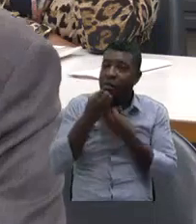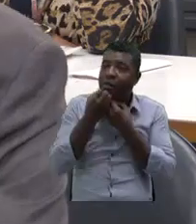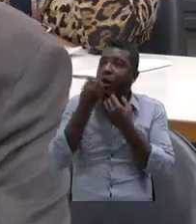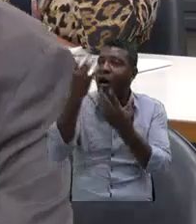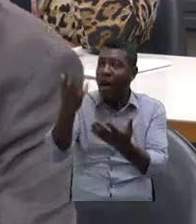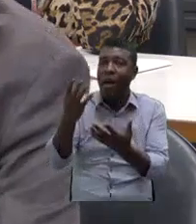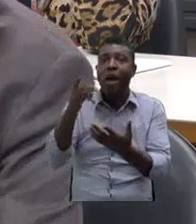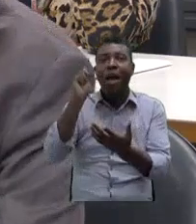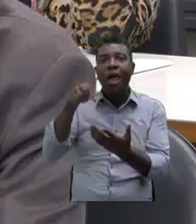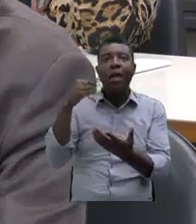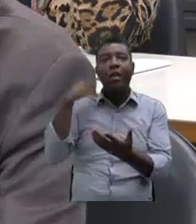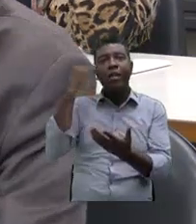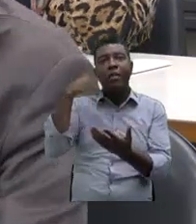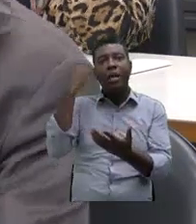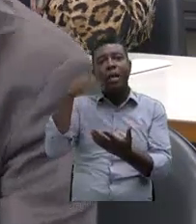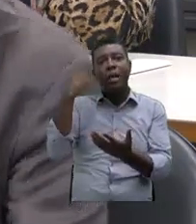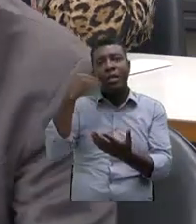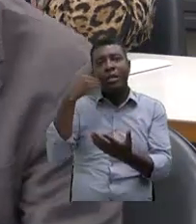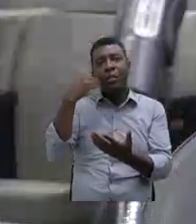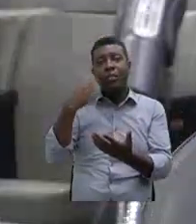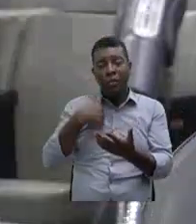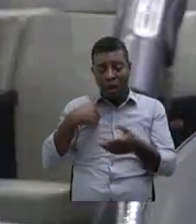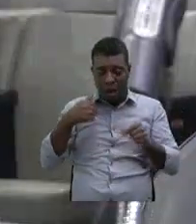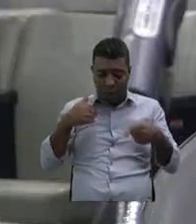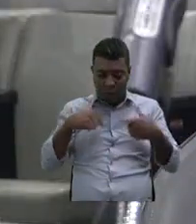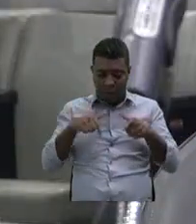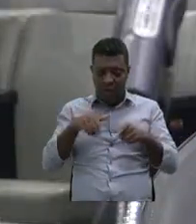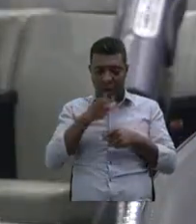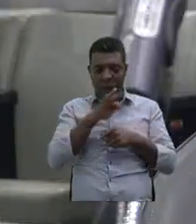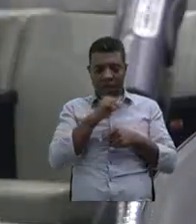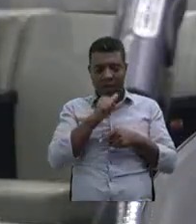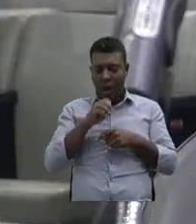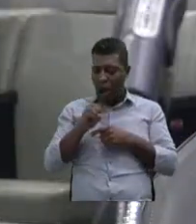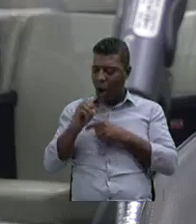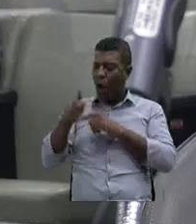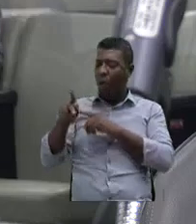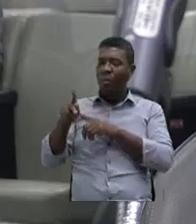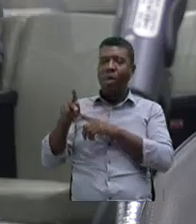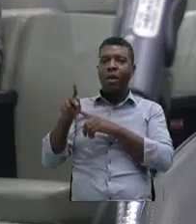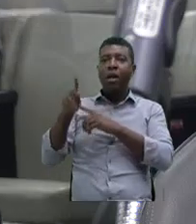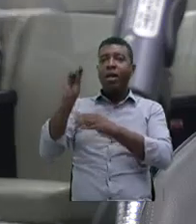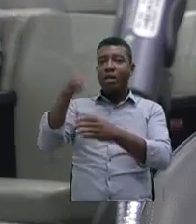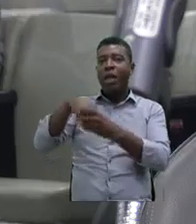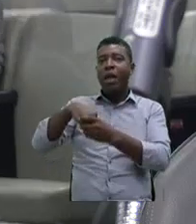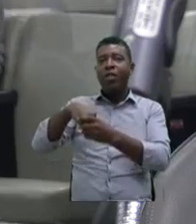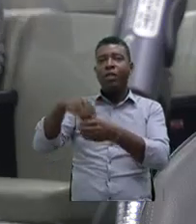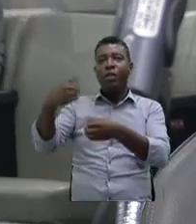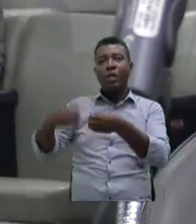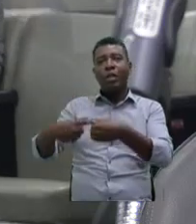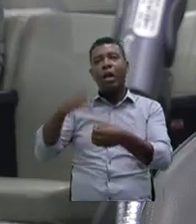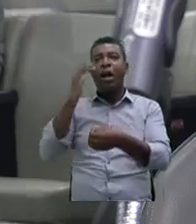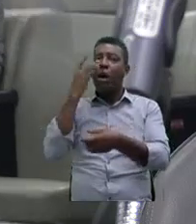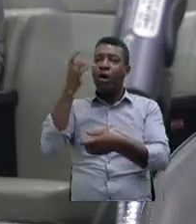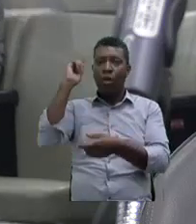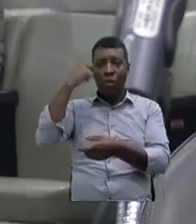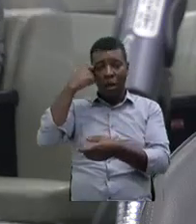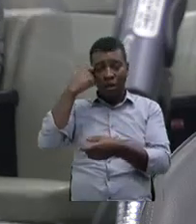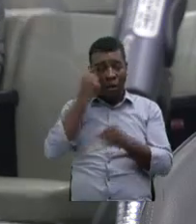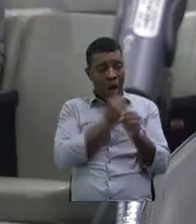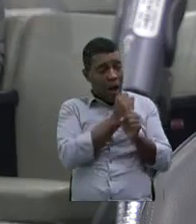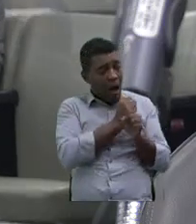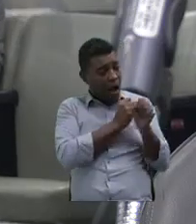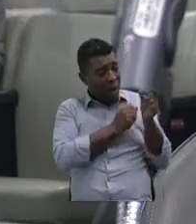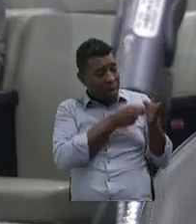da experiência. Eu servi na FAOP em Ouro Preto, eu tenho desde aquele ano